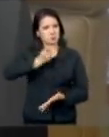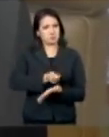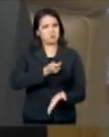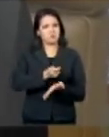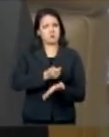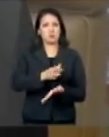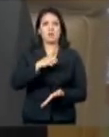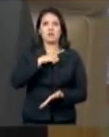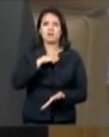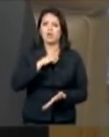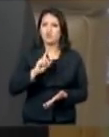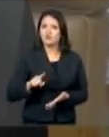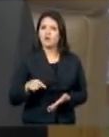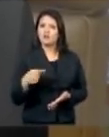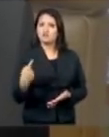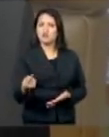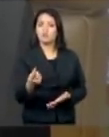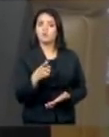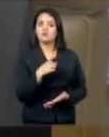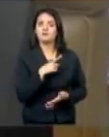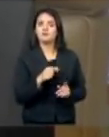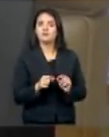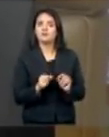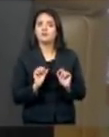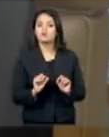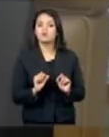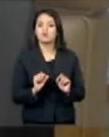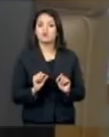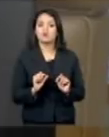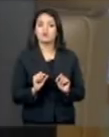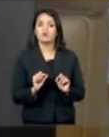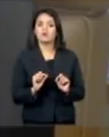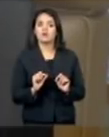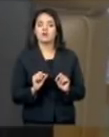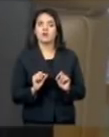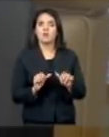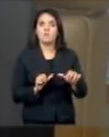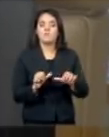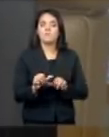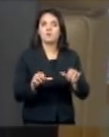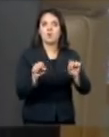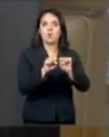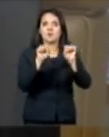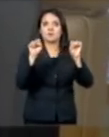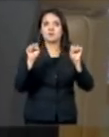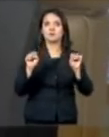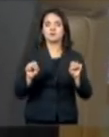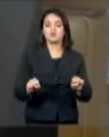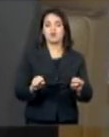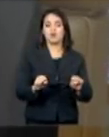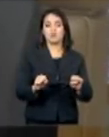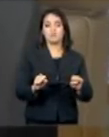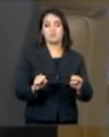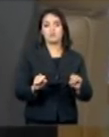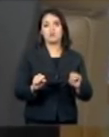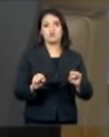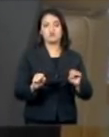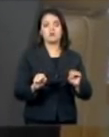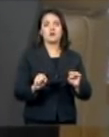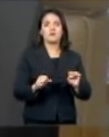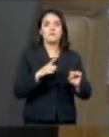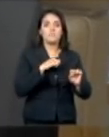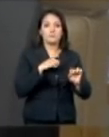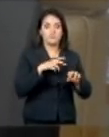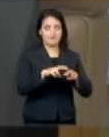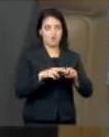posterior o sistema de atos estatais reservados como os decretos reservados